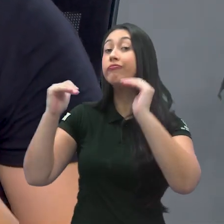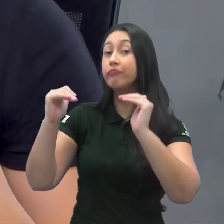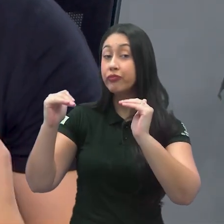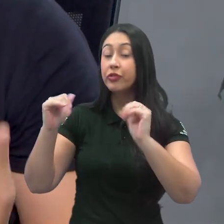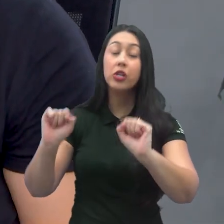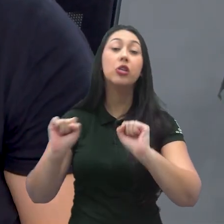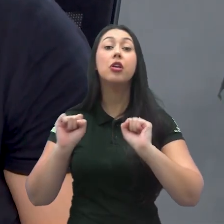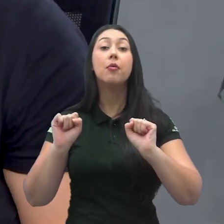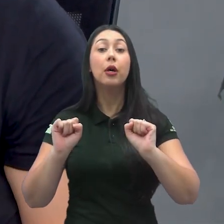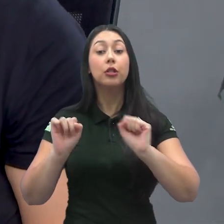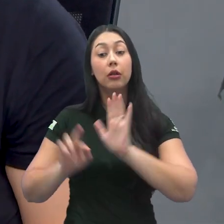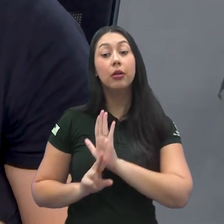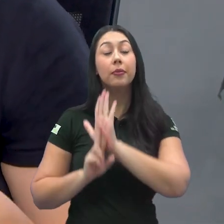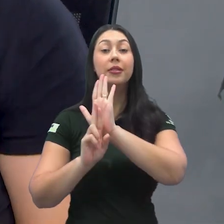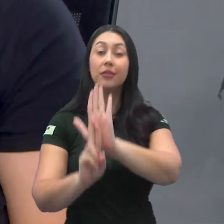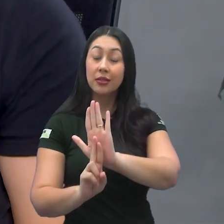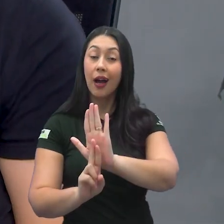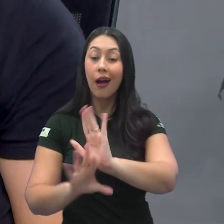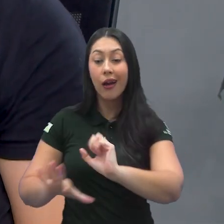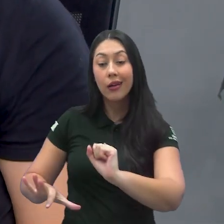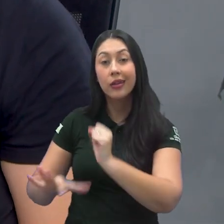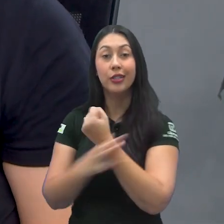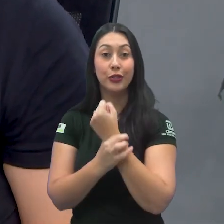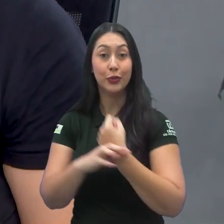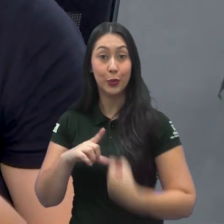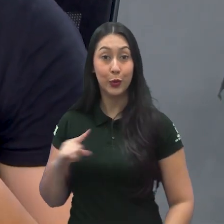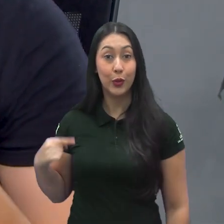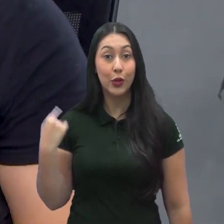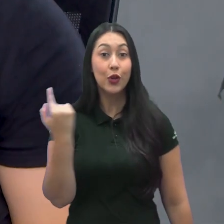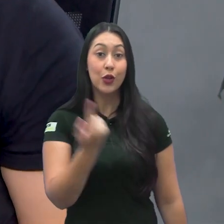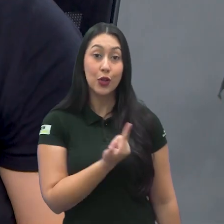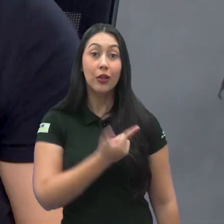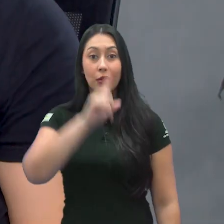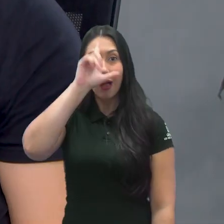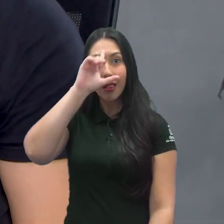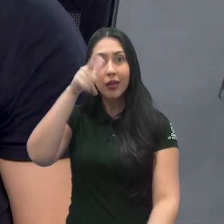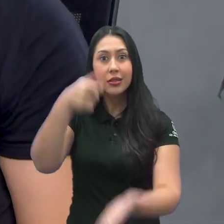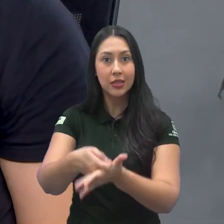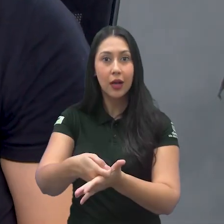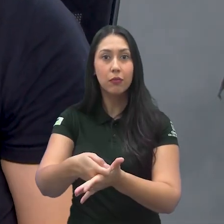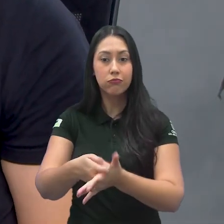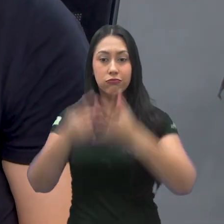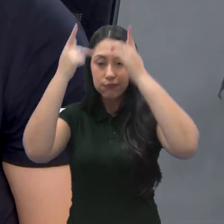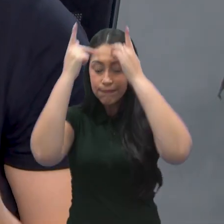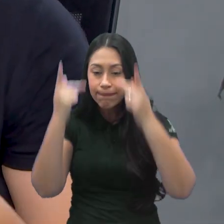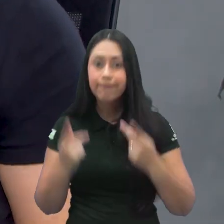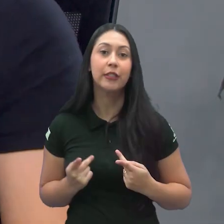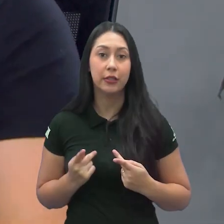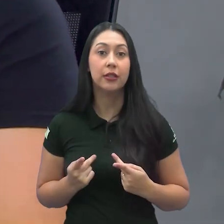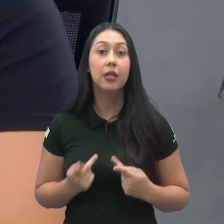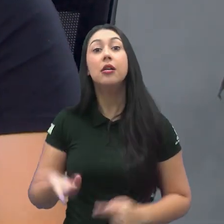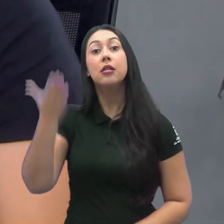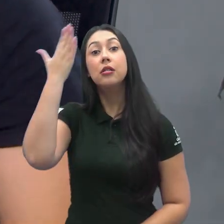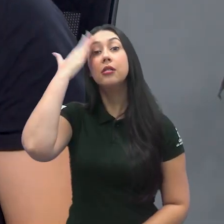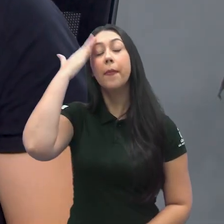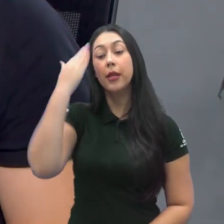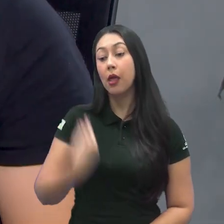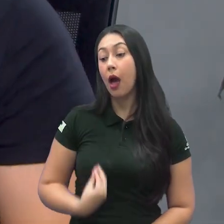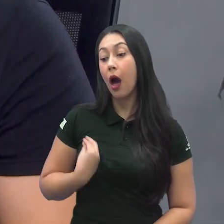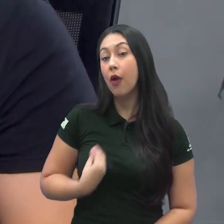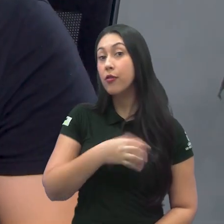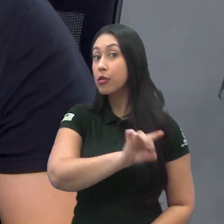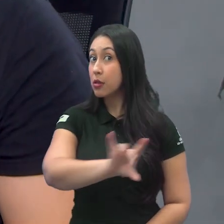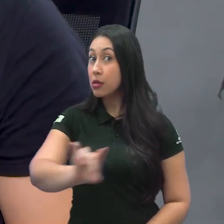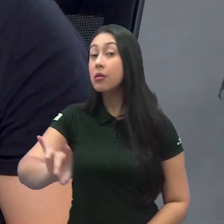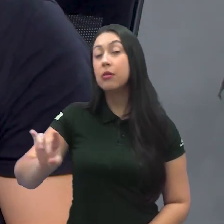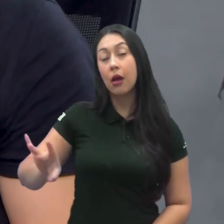falar pelas outras, ela está garantindo que a gente tenha todas as decisões tomadas considerando a realidade de outras mulheres, inclusive